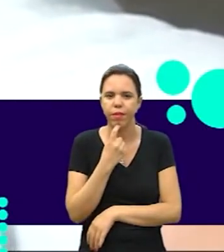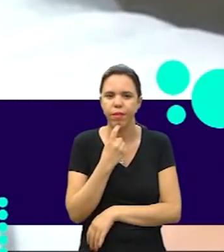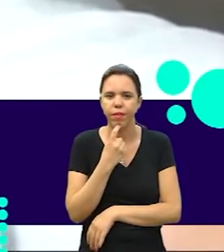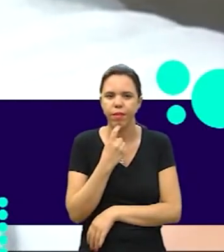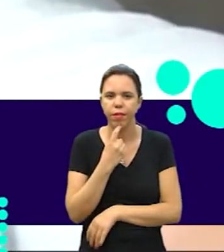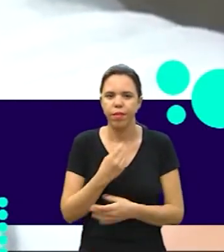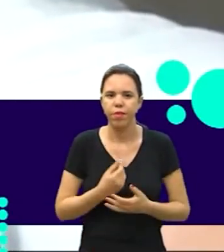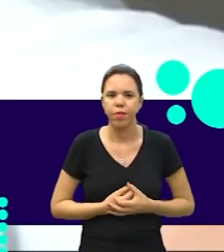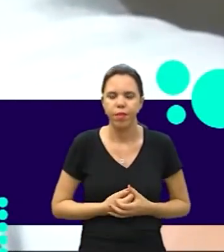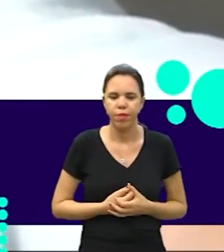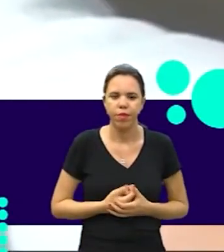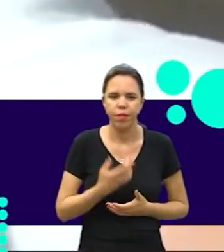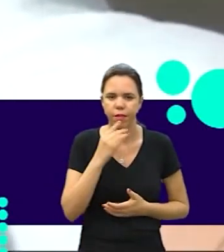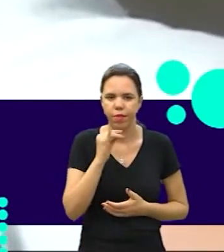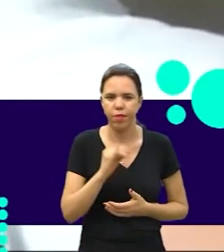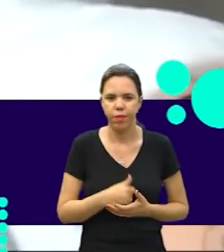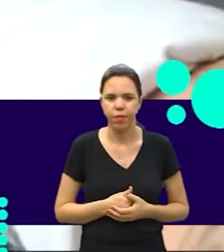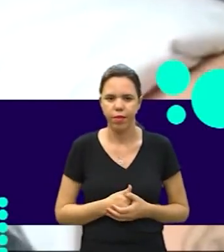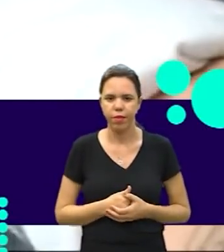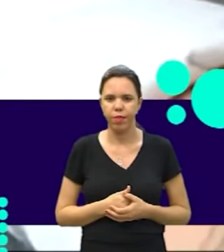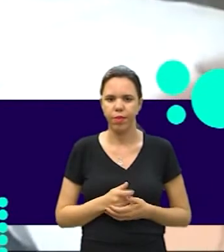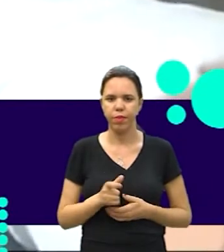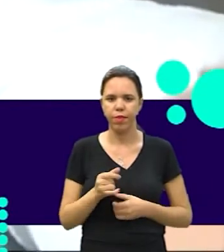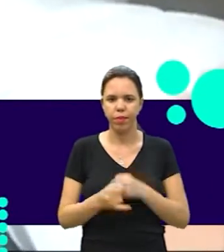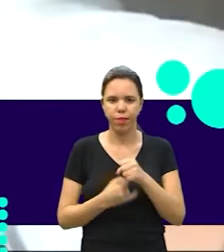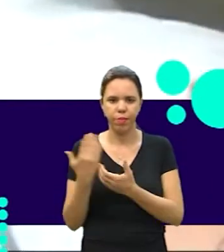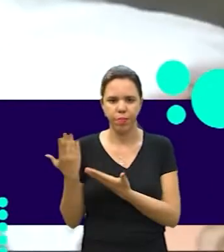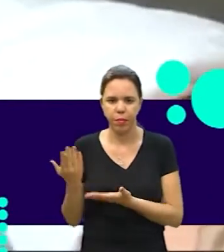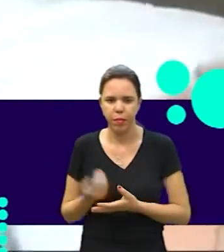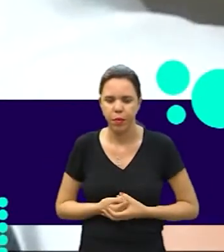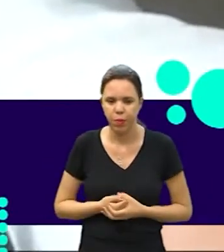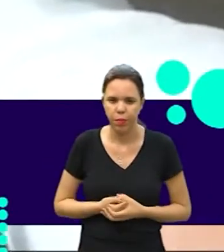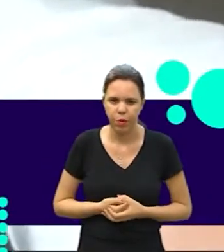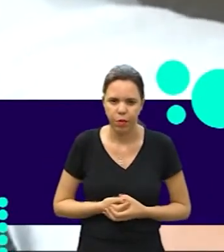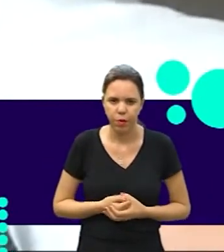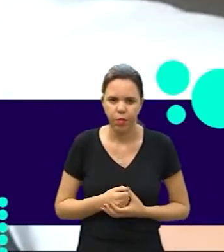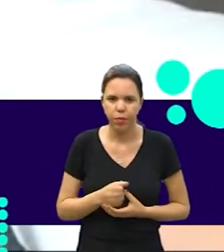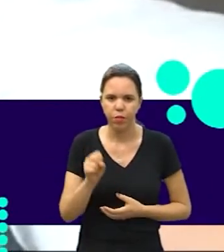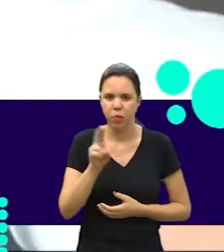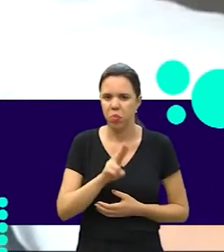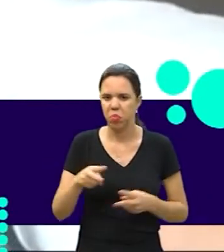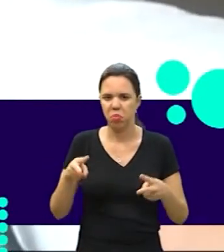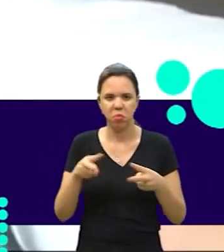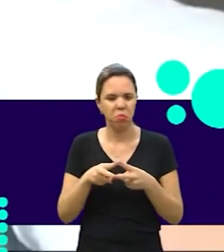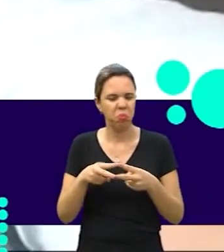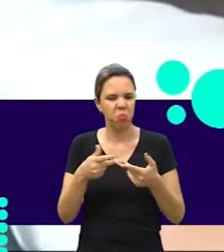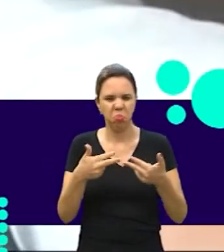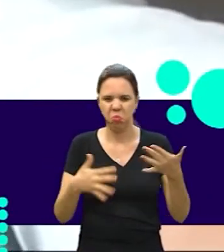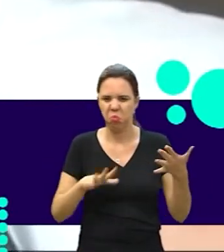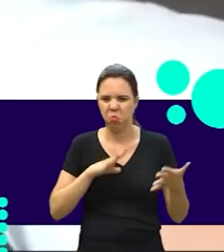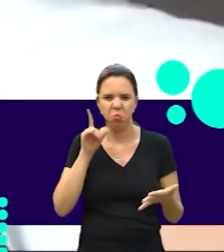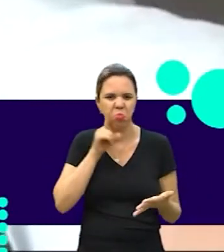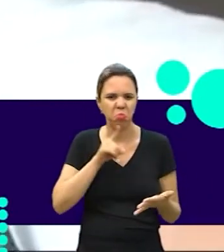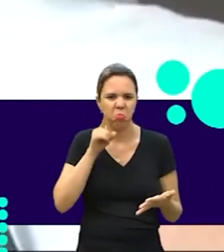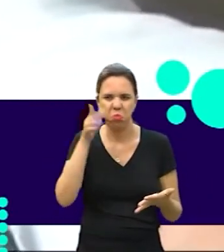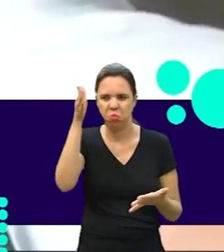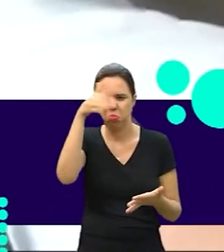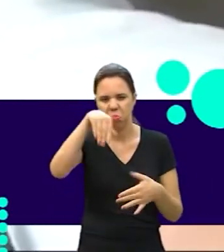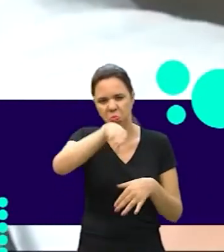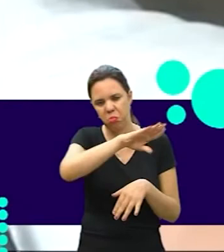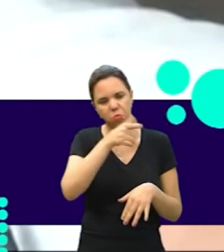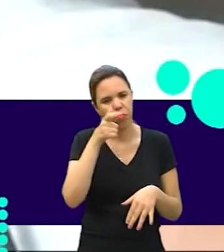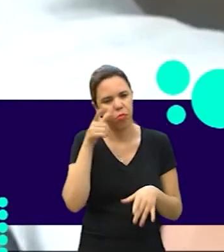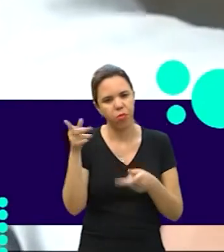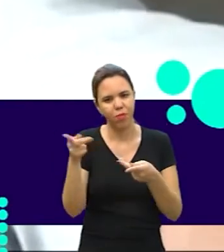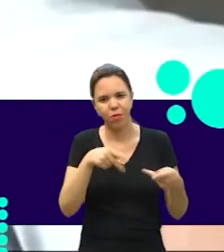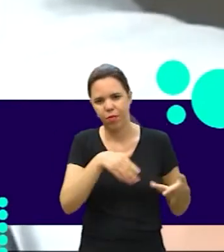Campinas, Teatro Oficina do Estudante Iguatemi, tá? Ingressodigital.com. Você de toda a região, Sumaré, Paulínia, Leme, Americana, vamos todo mundo